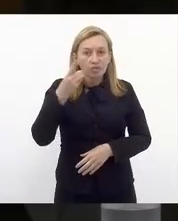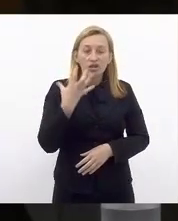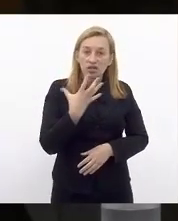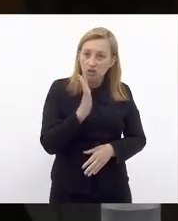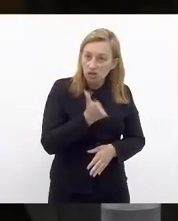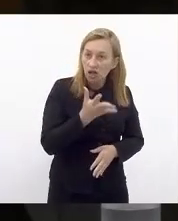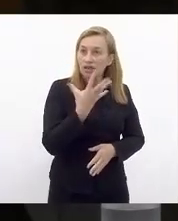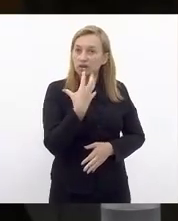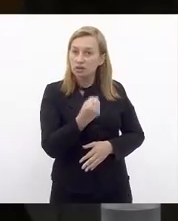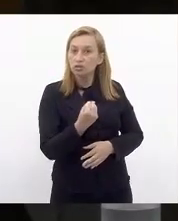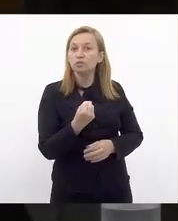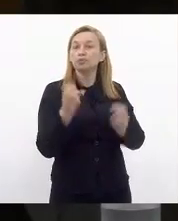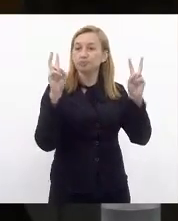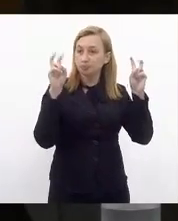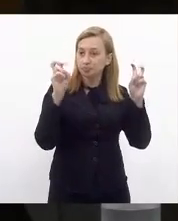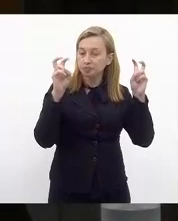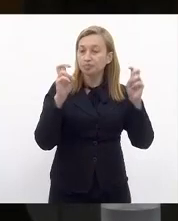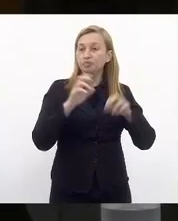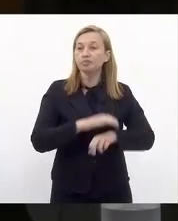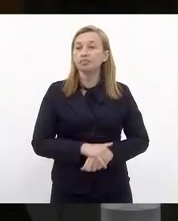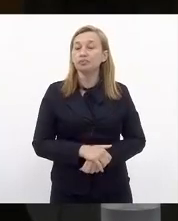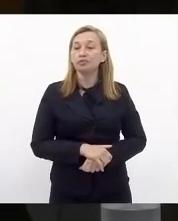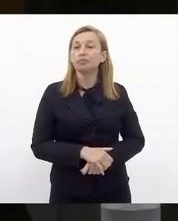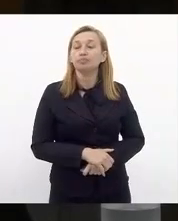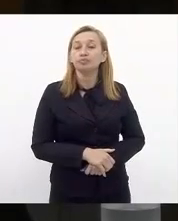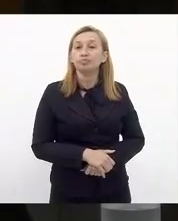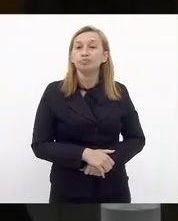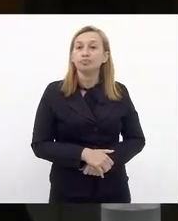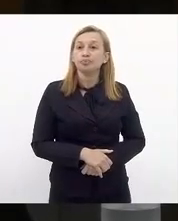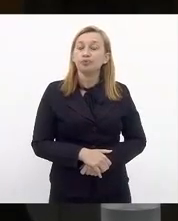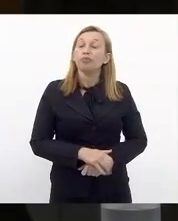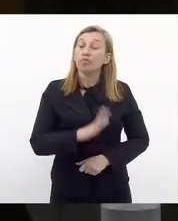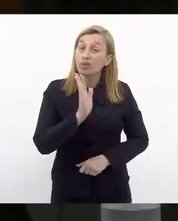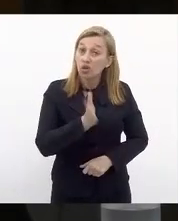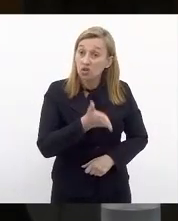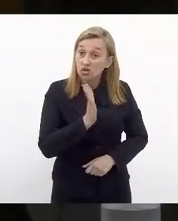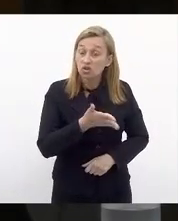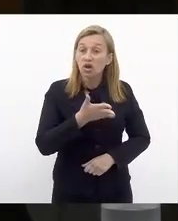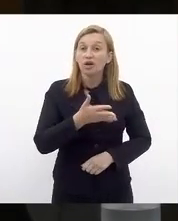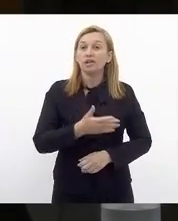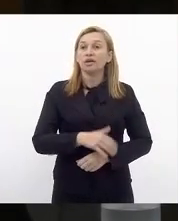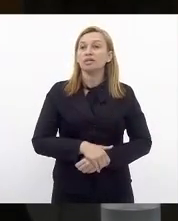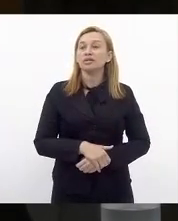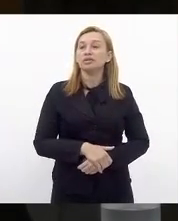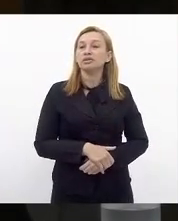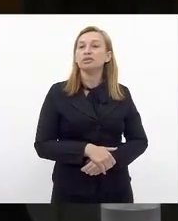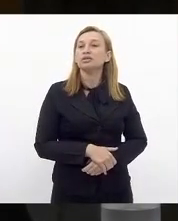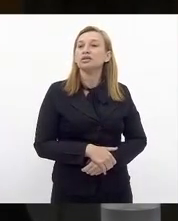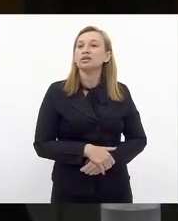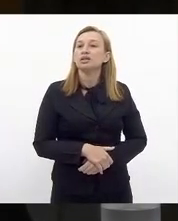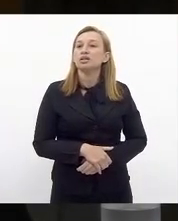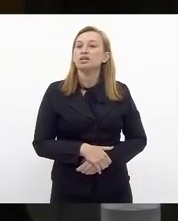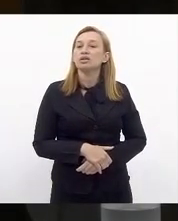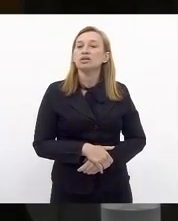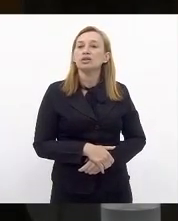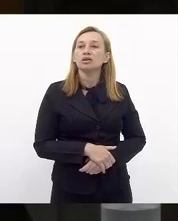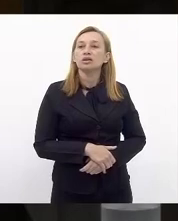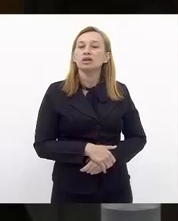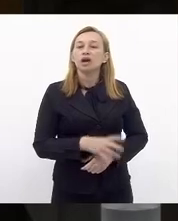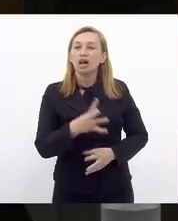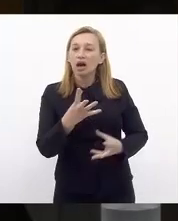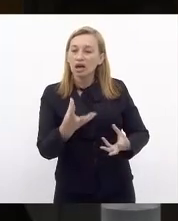tese que esse Parlamento está considerando que já atendemos ao critério de